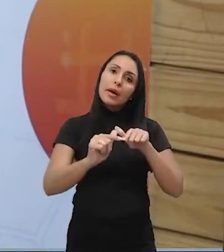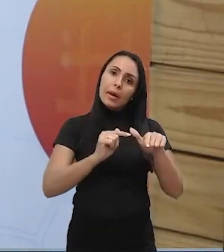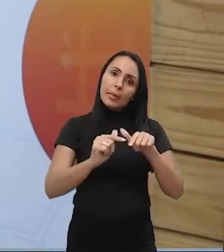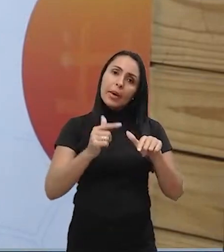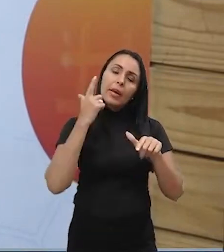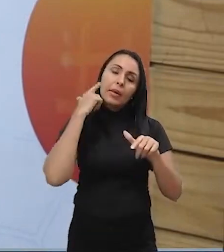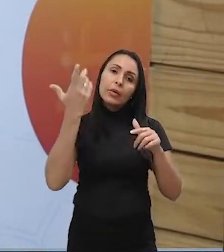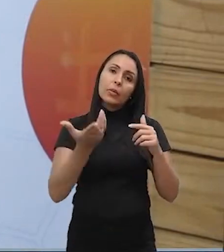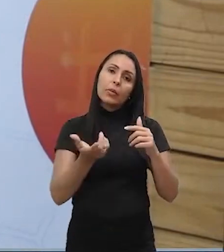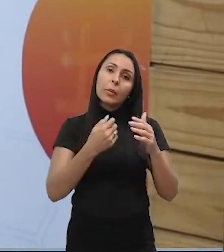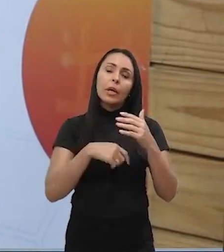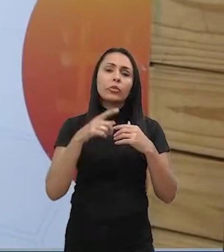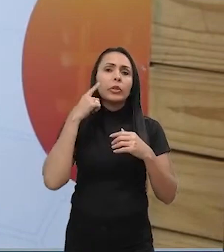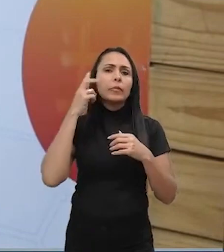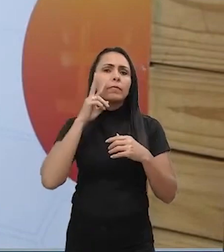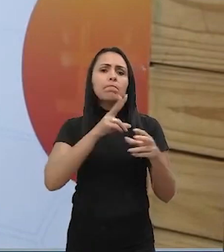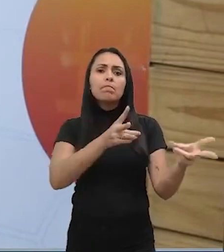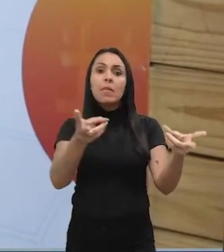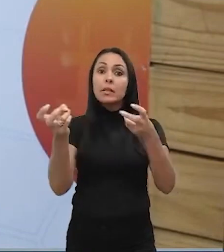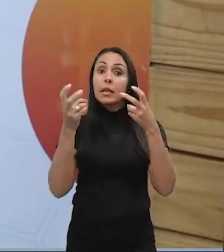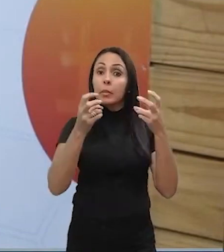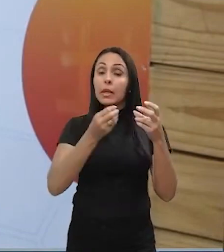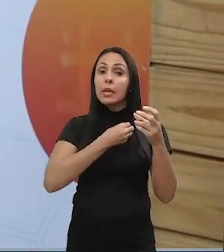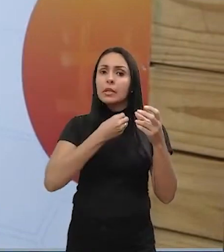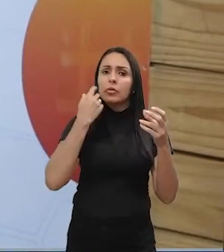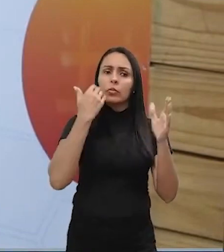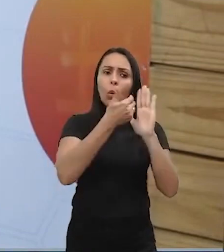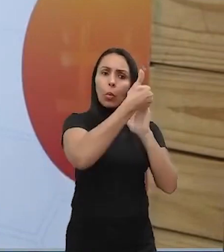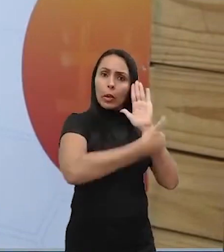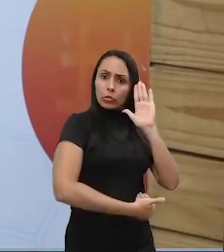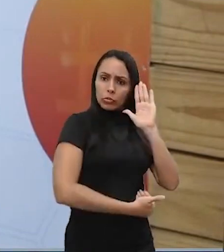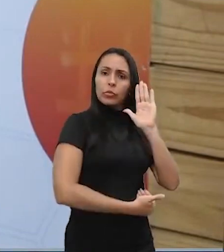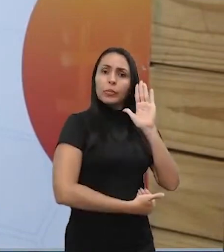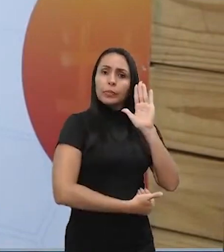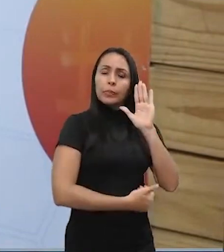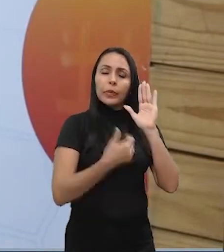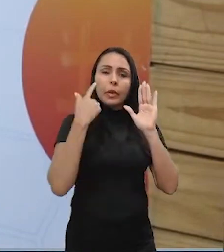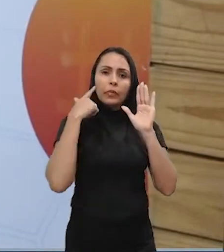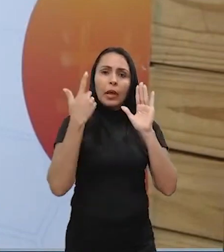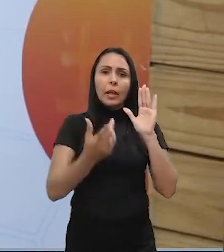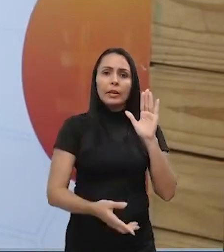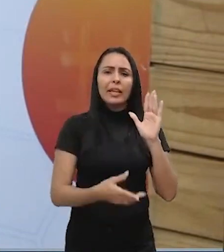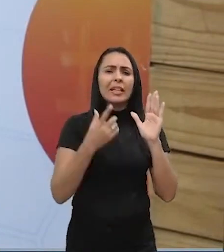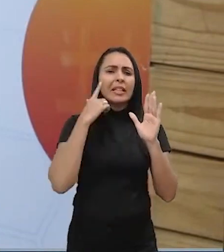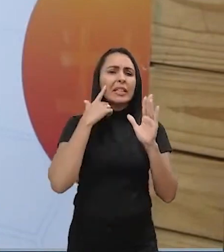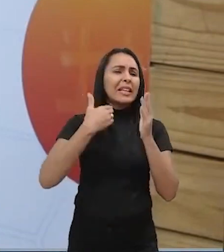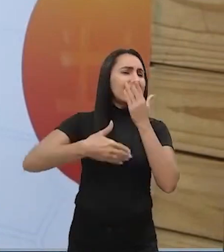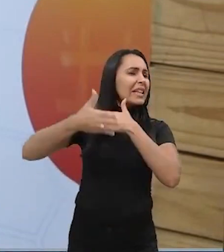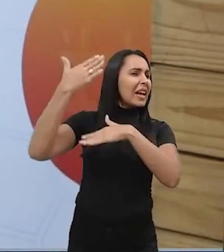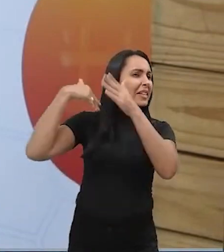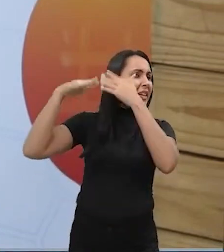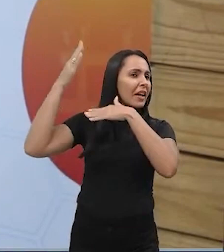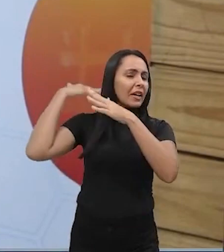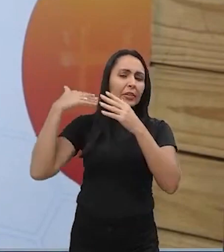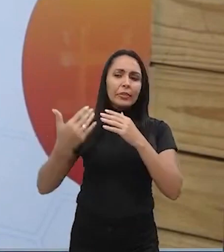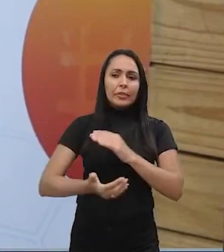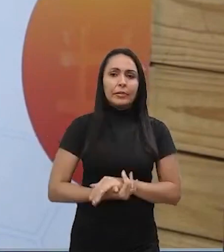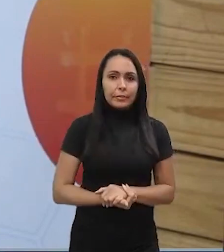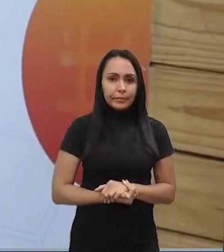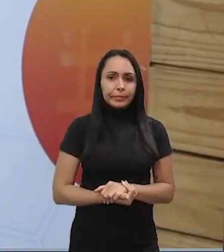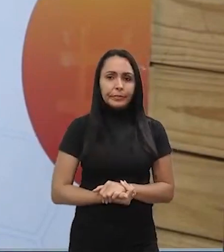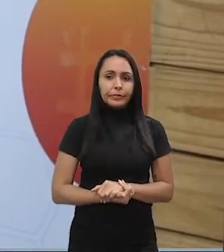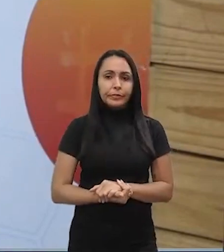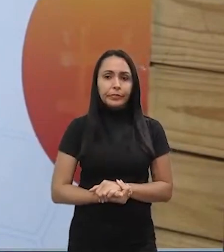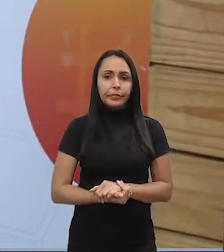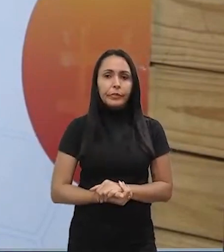administração e o comércio, a gente vai ver que existem documentos que isso fala desde a década de 2.000 anos atrás, tá bom?